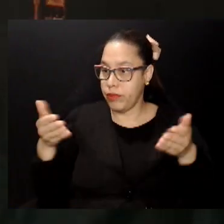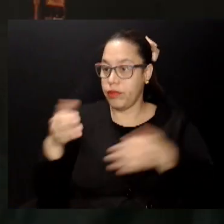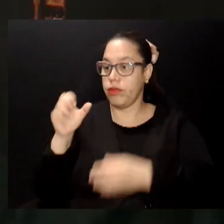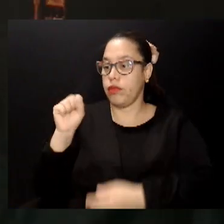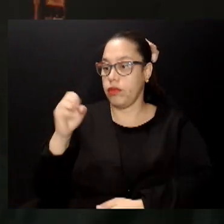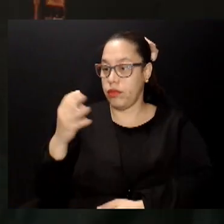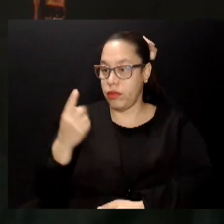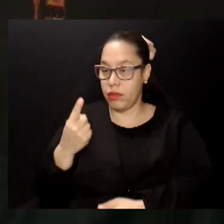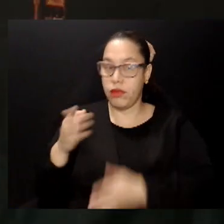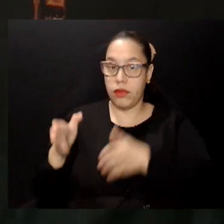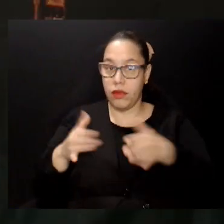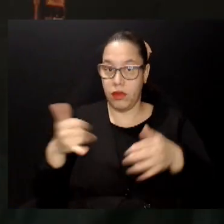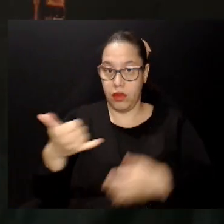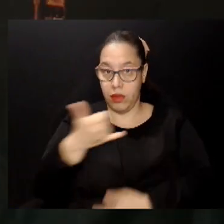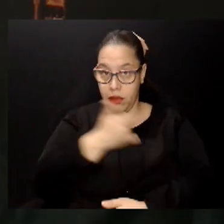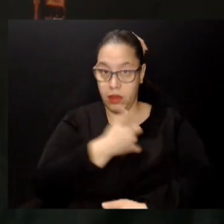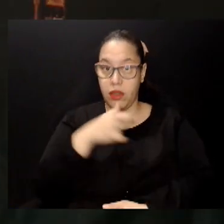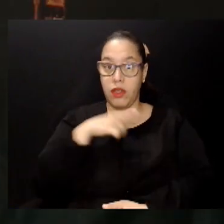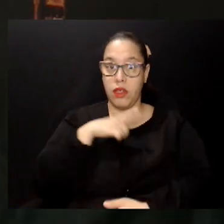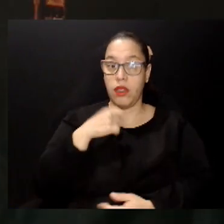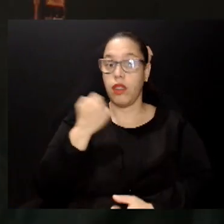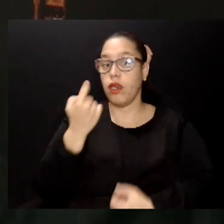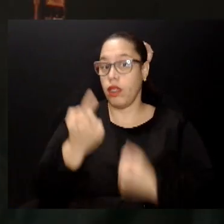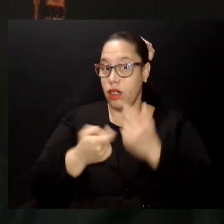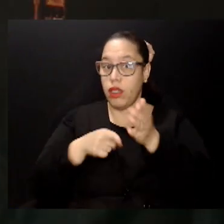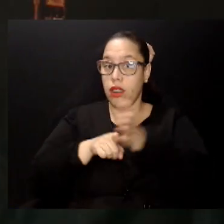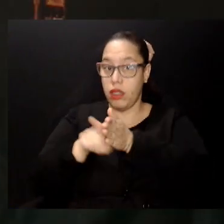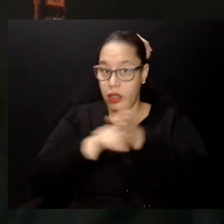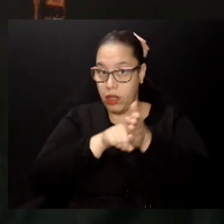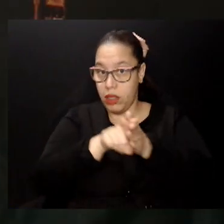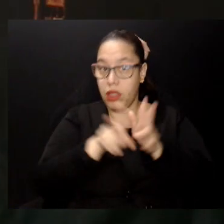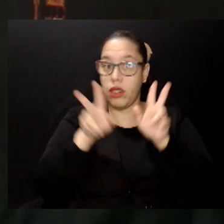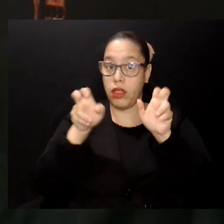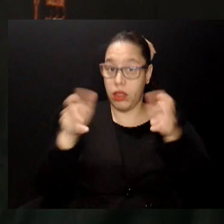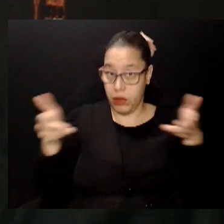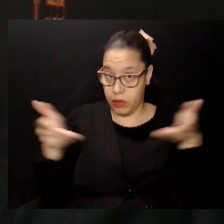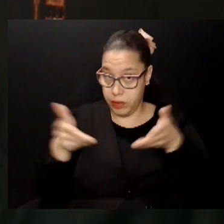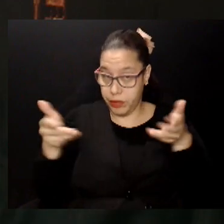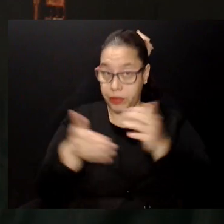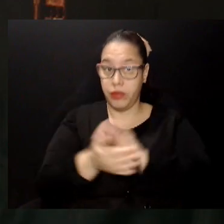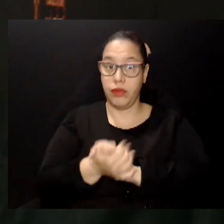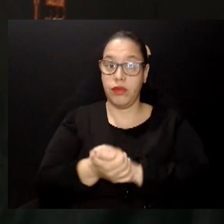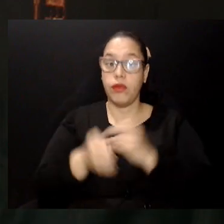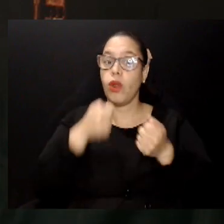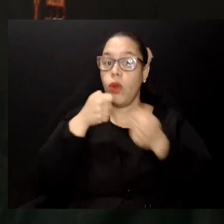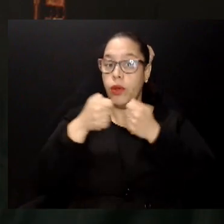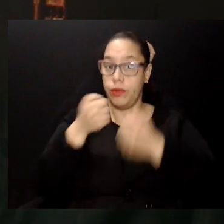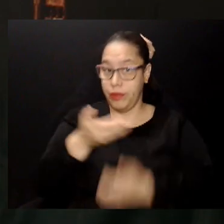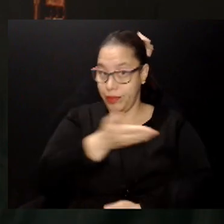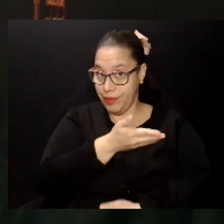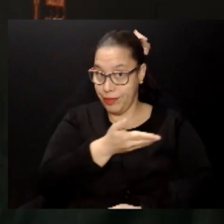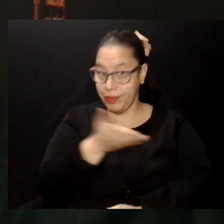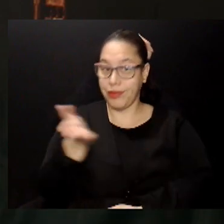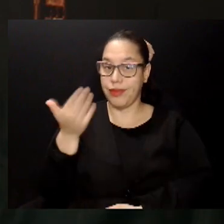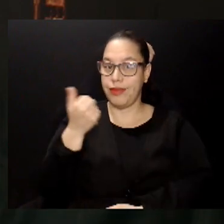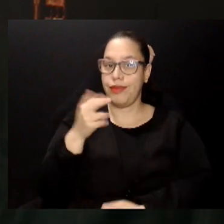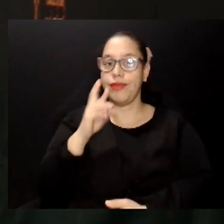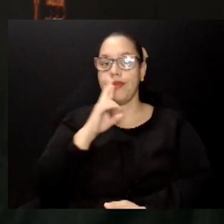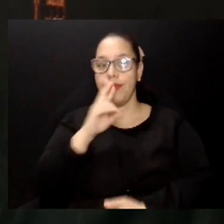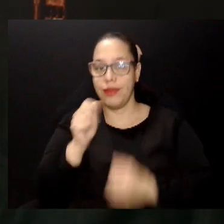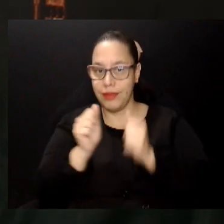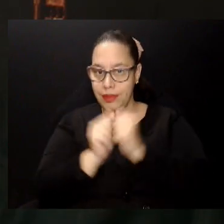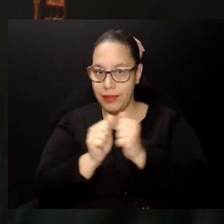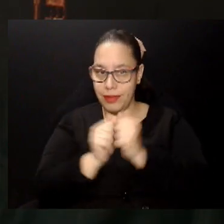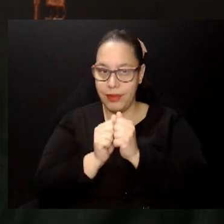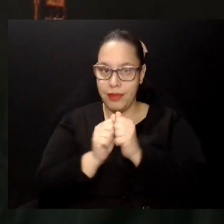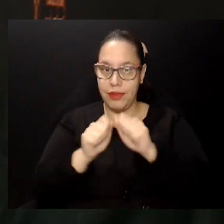avisando aqui que nós temos algumas perguntas referente ao tema de hoje para os nossos entrevistados. Então, vamos lá. Quem é que está conosco? Pode colocar na tela,